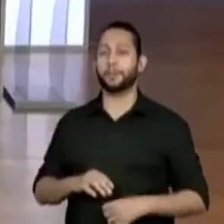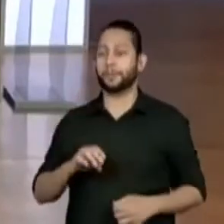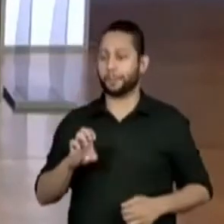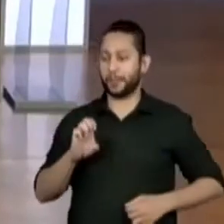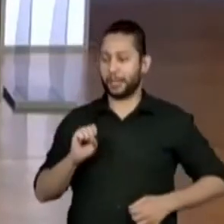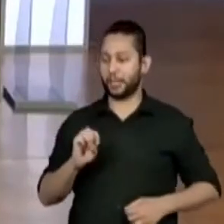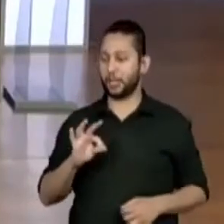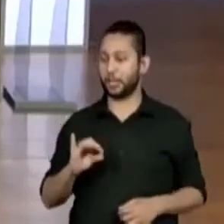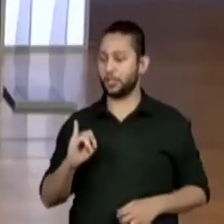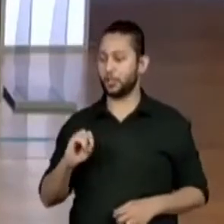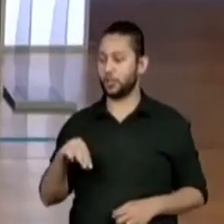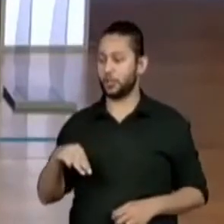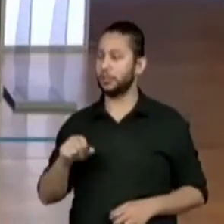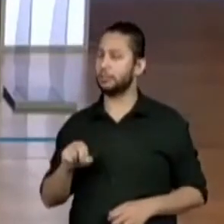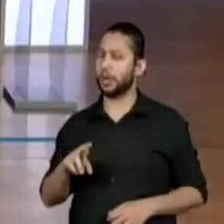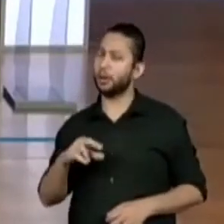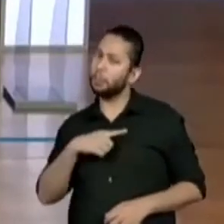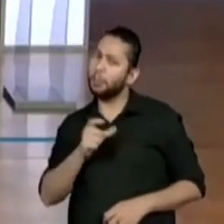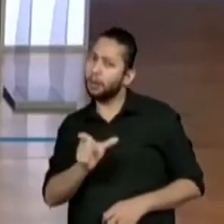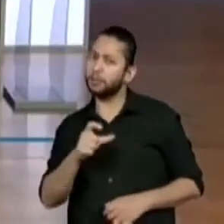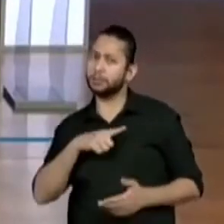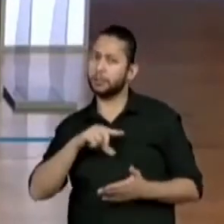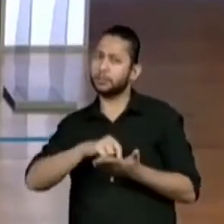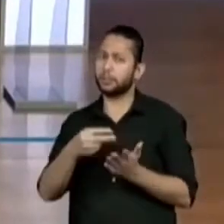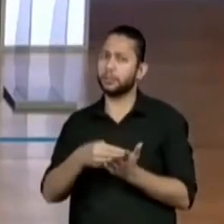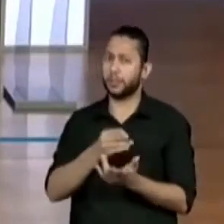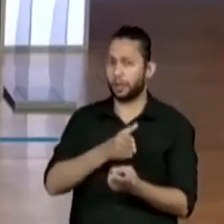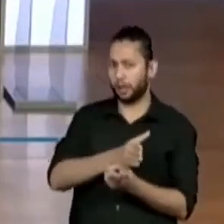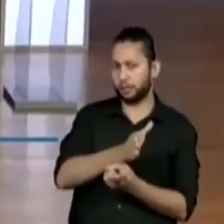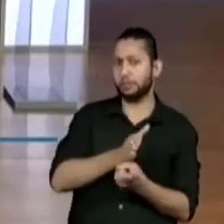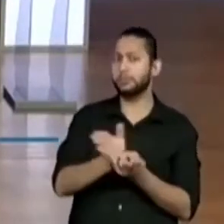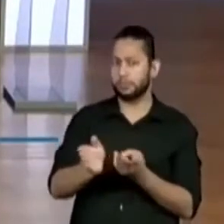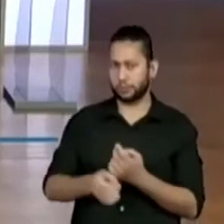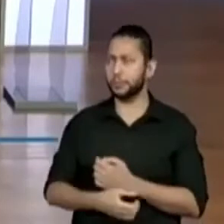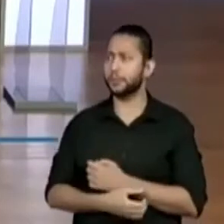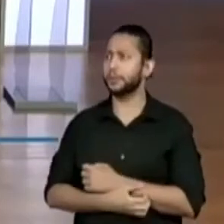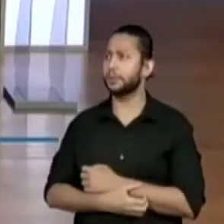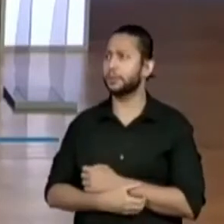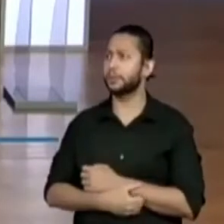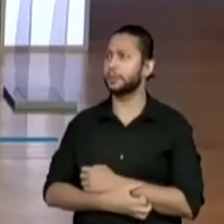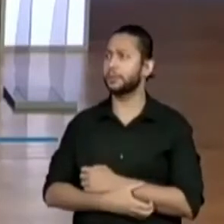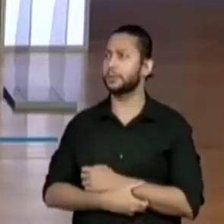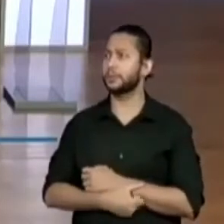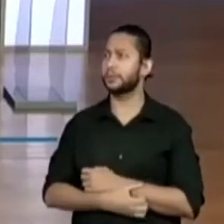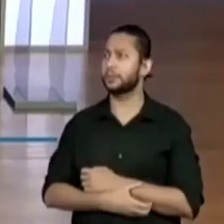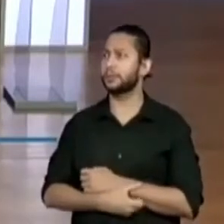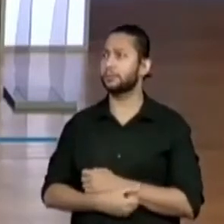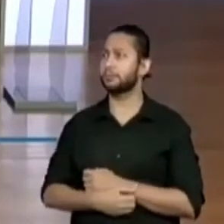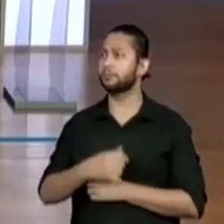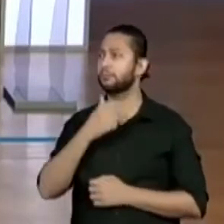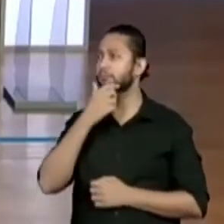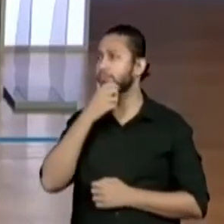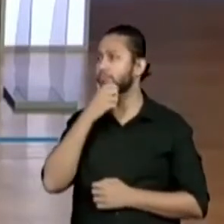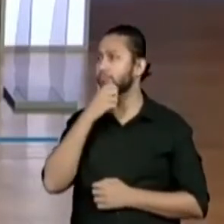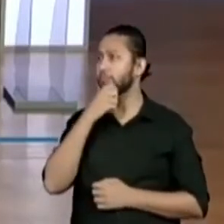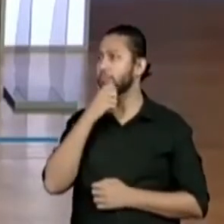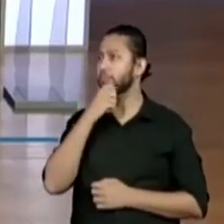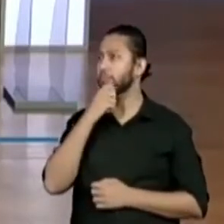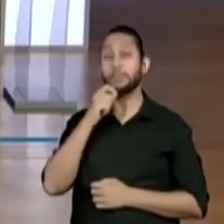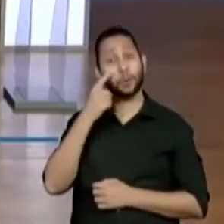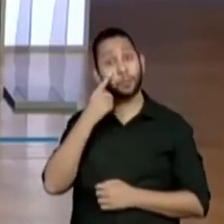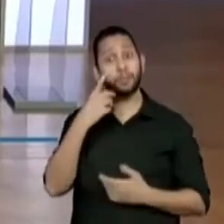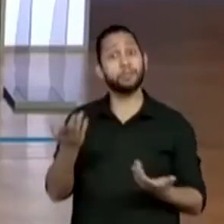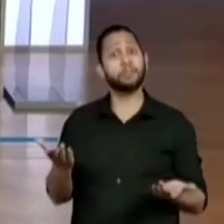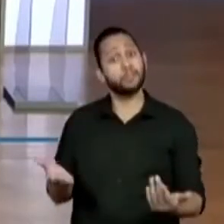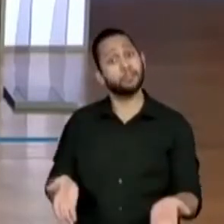Estimar. O que será que significa essa palavrinha estimar? E aí, pessoal? Cadê os nossos alunos do